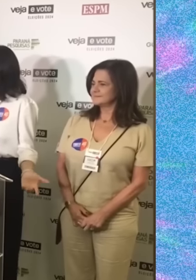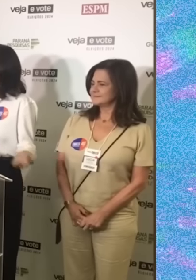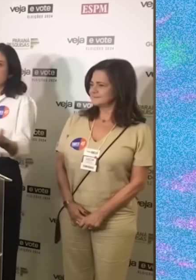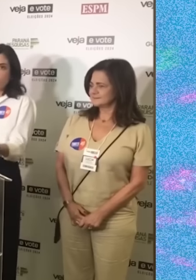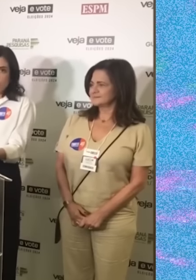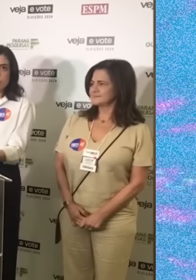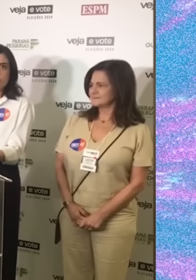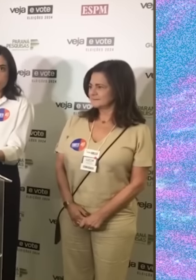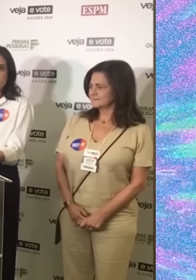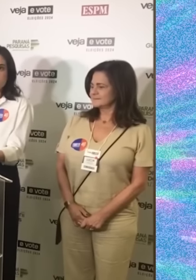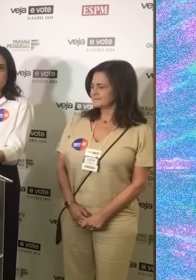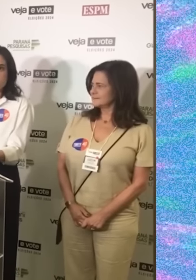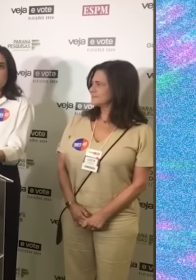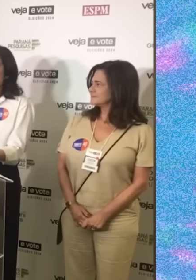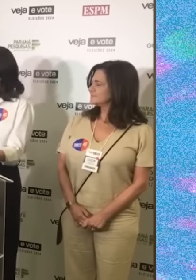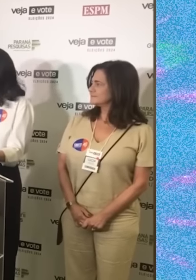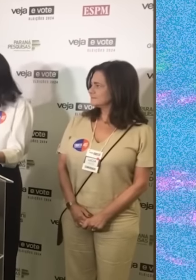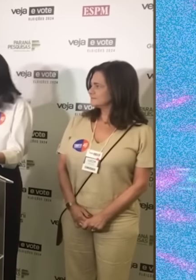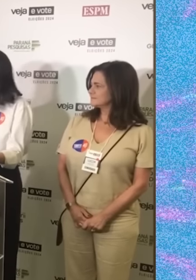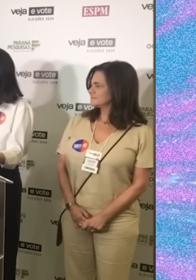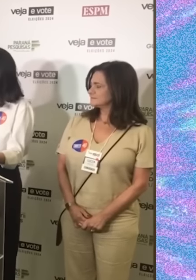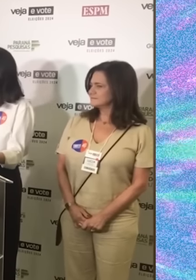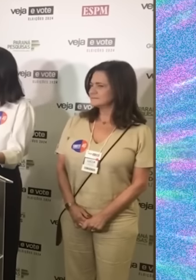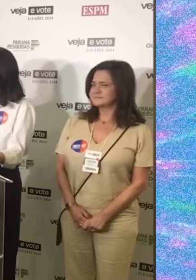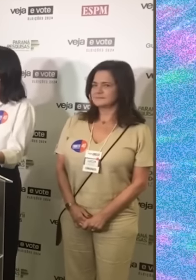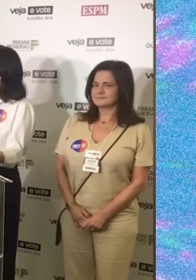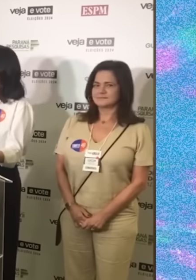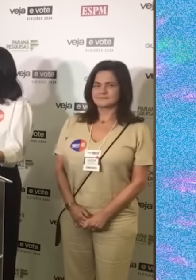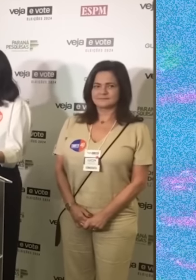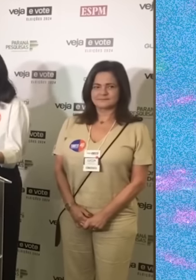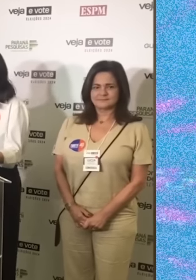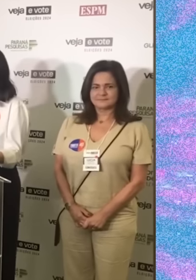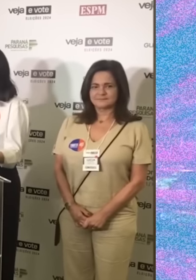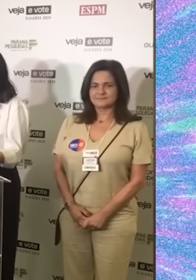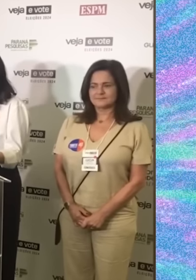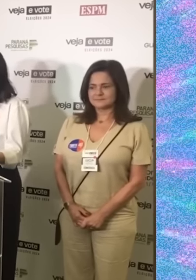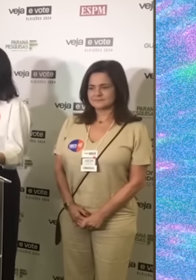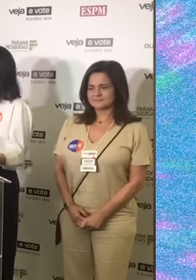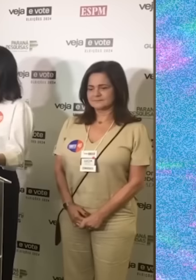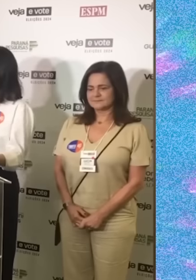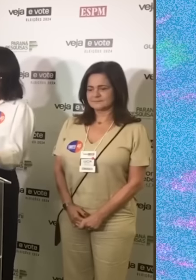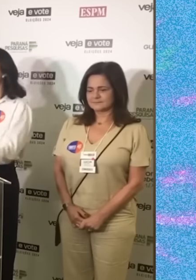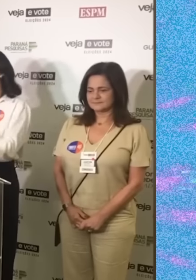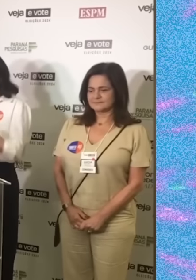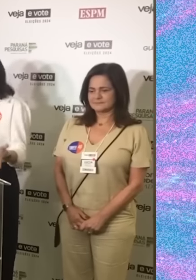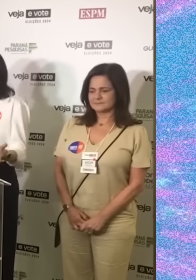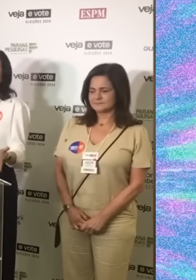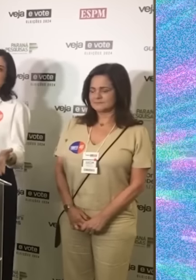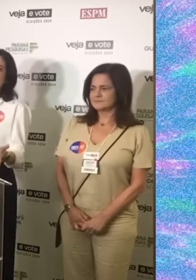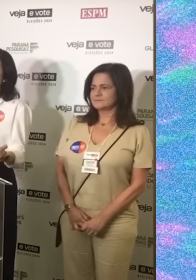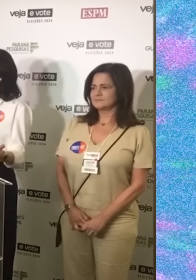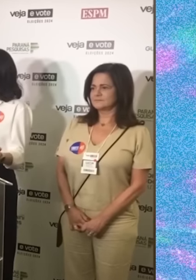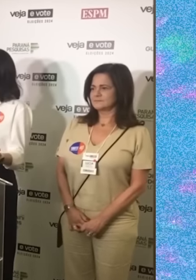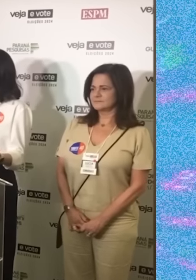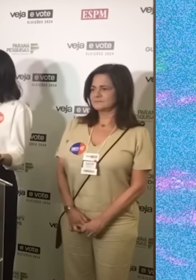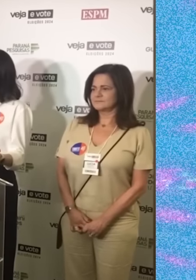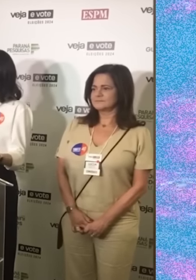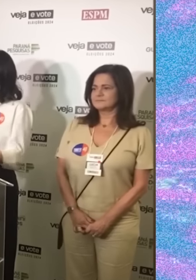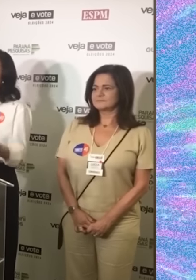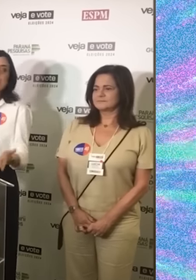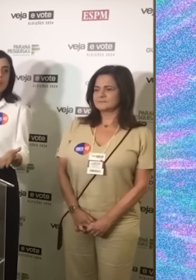Não, sabe? Discordo do que aconteceu. A gente fez os apontamentos. Minha equipe pontuou ao longo do debate que muitas regras estavam